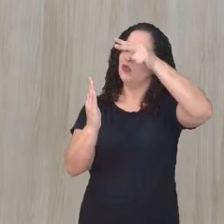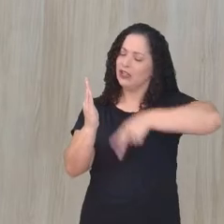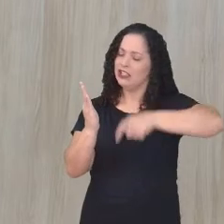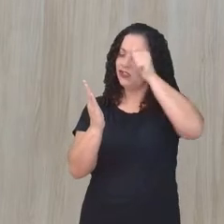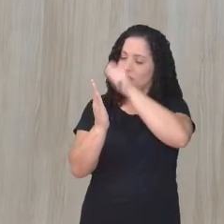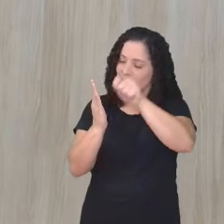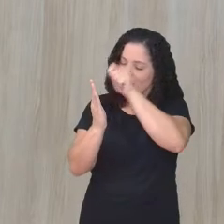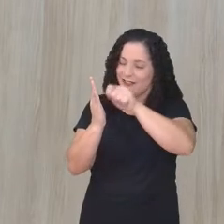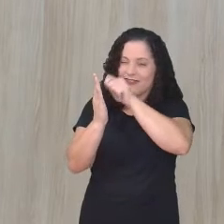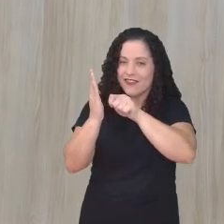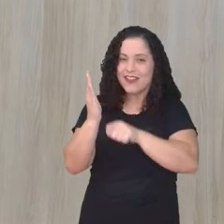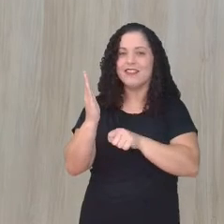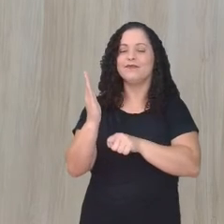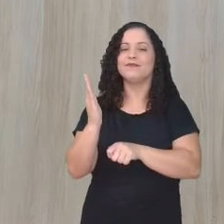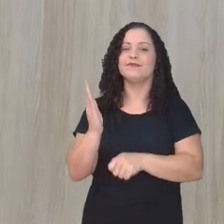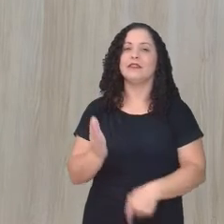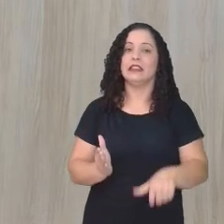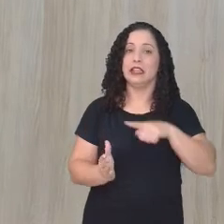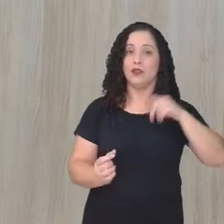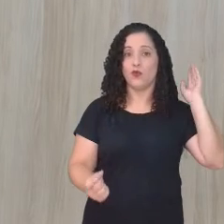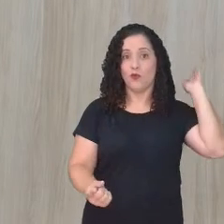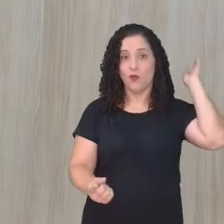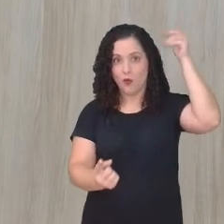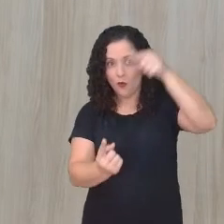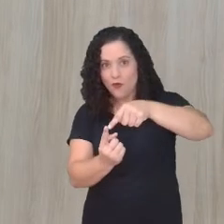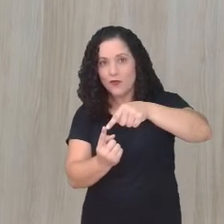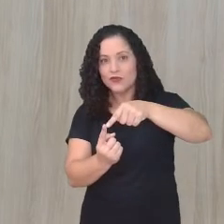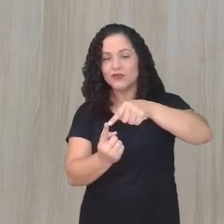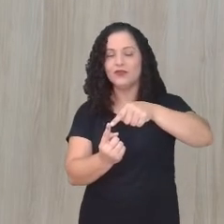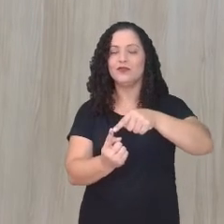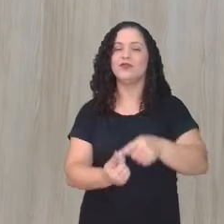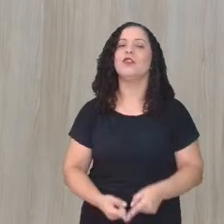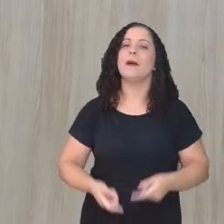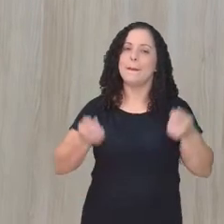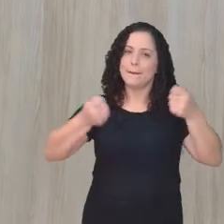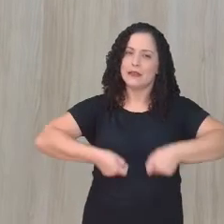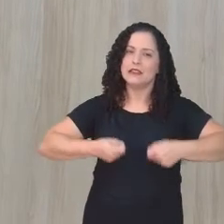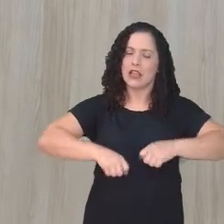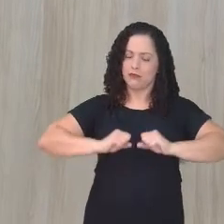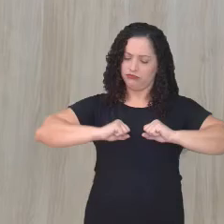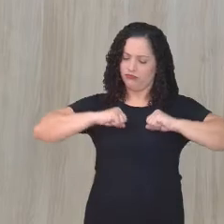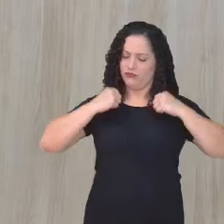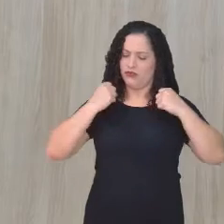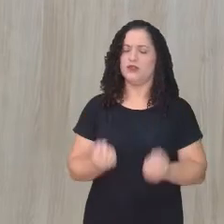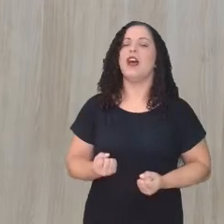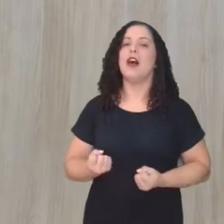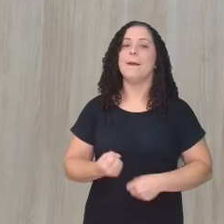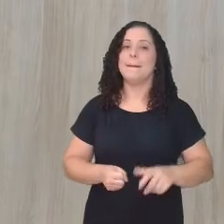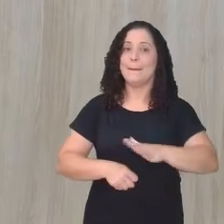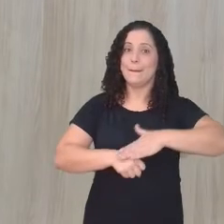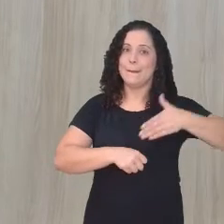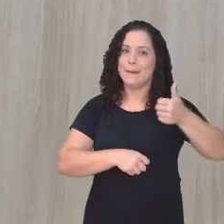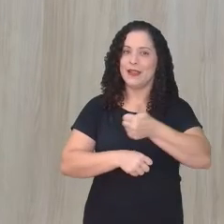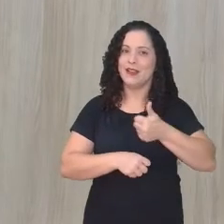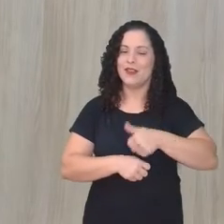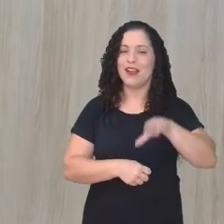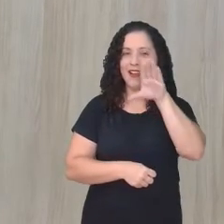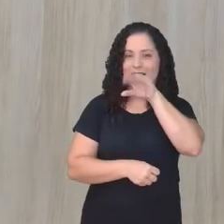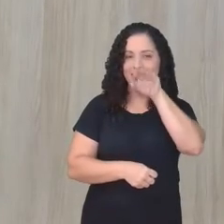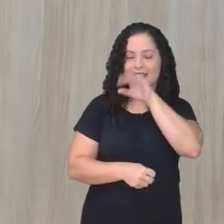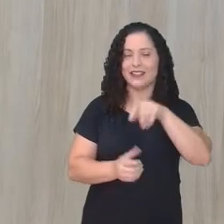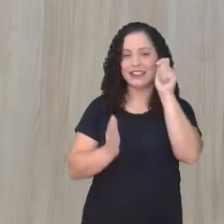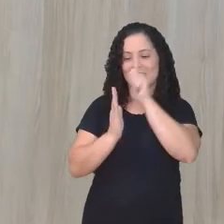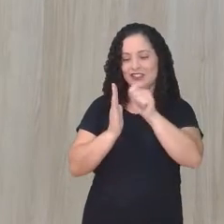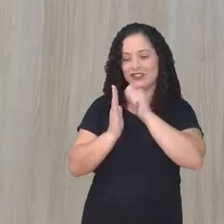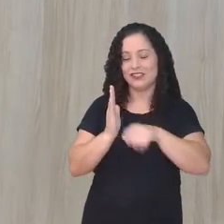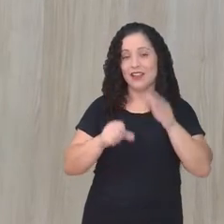e reescrever, porque temos um foco, nos capacitar na oralidade e na escrita. Professora Vivi, a nossa